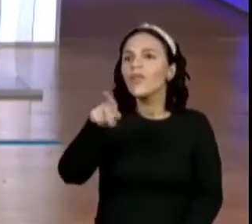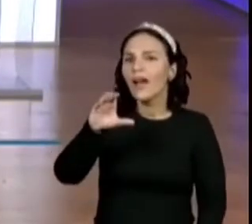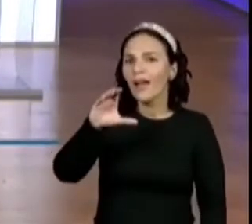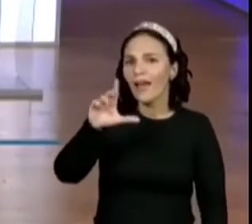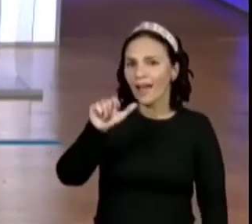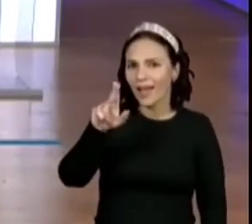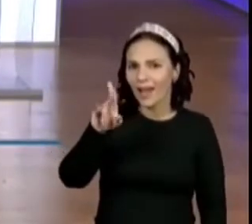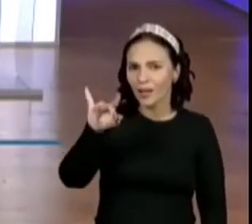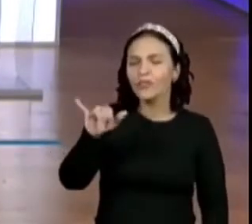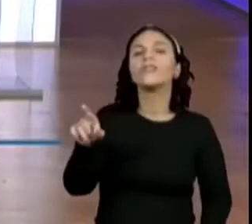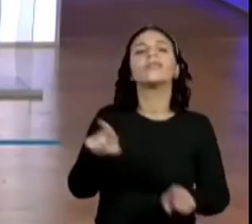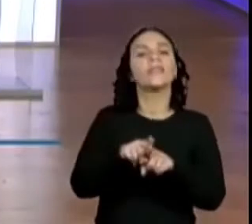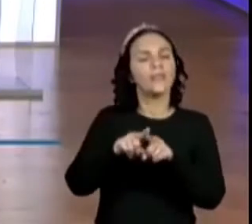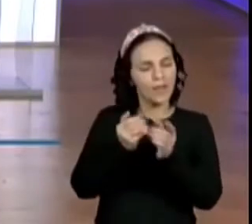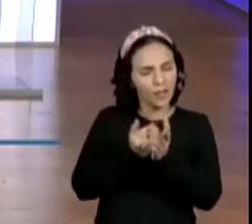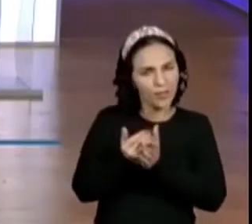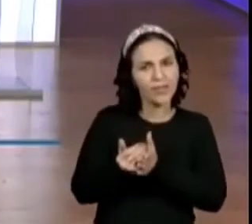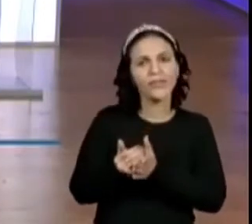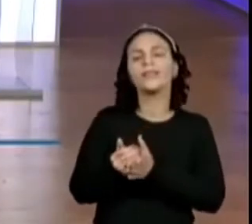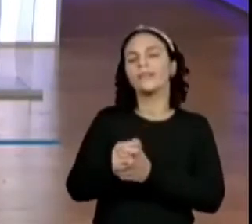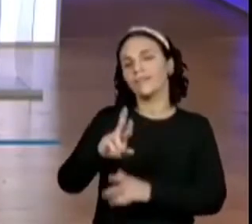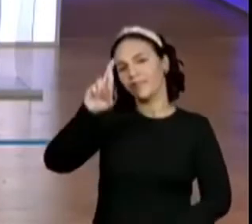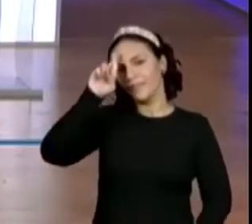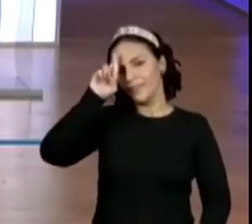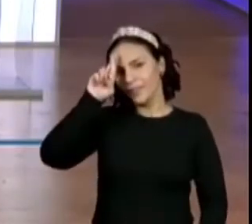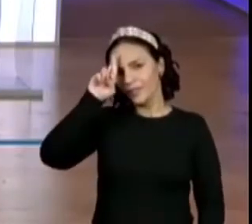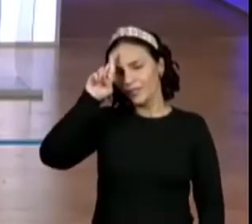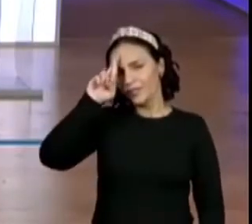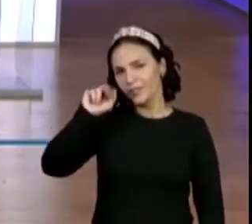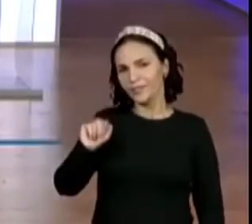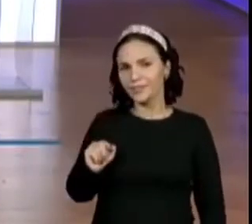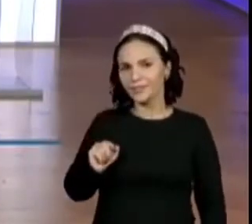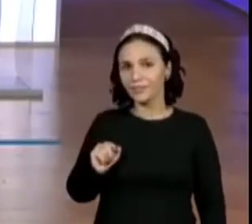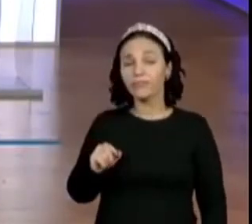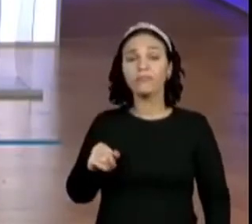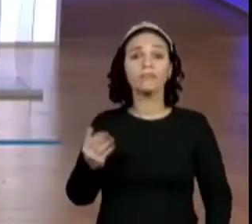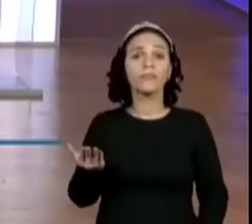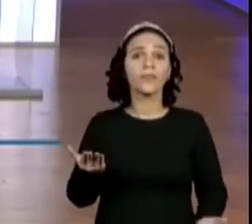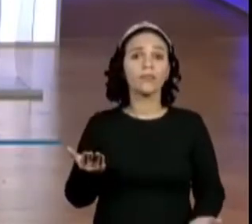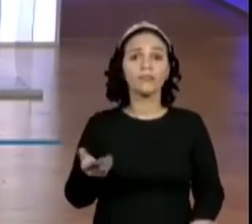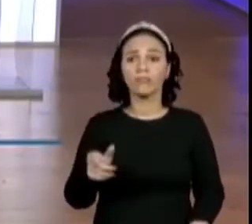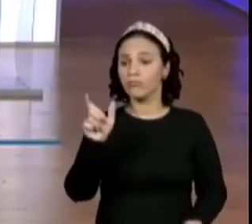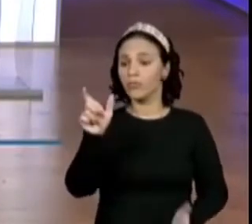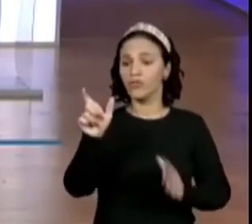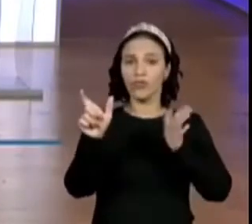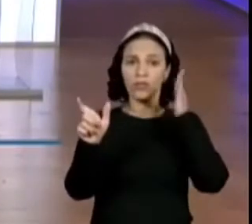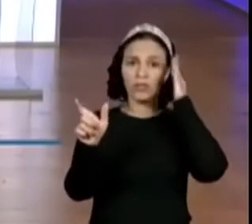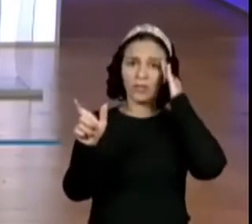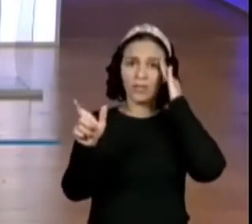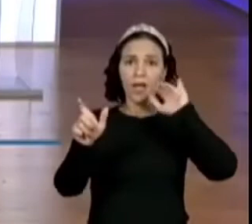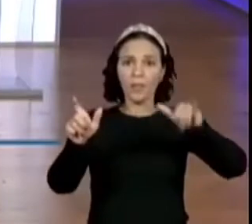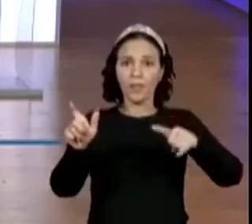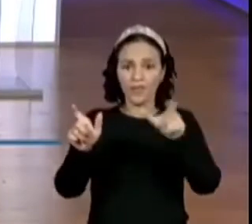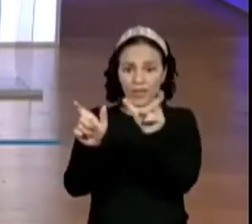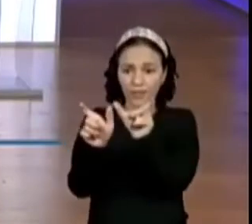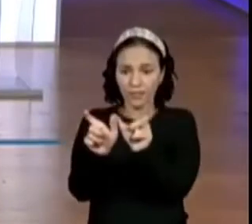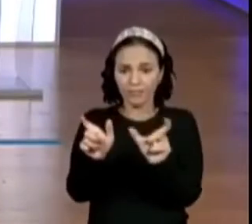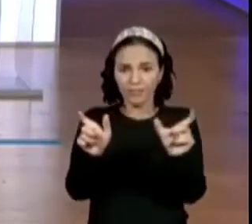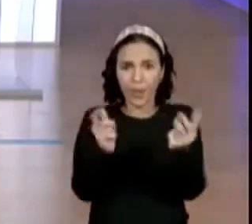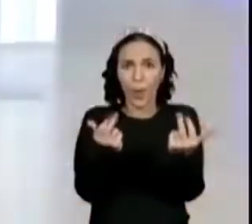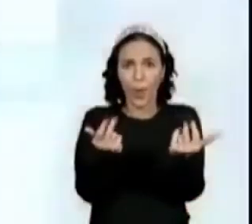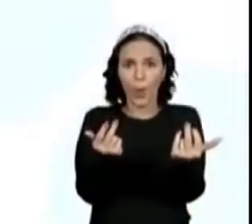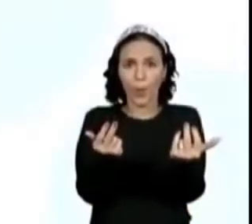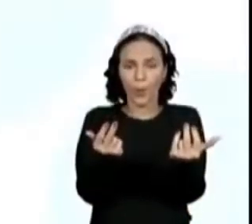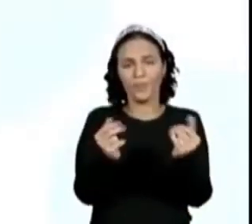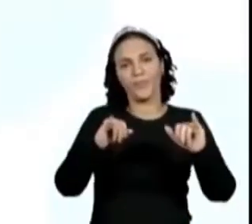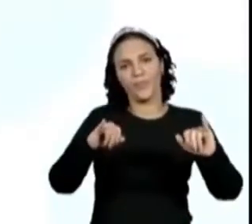também começa? Também começa com meio-dia, professora. Ah, então se eu já sei recitar essa daí, eu posso aproveitar esse começo, então. Então,